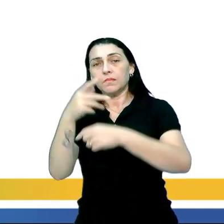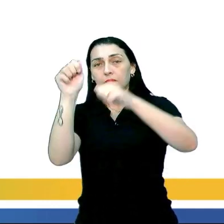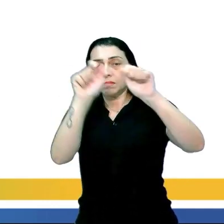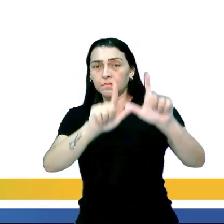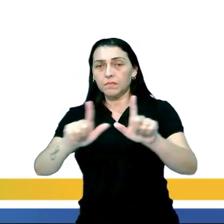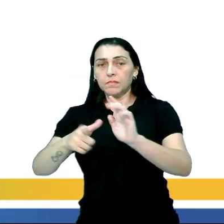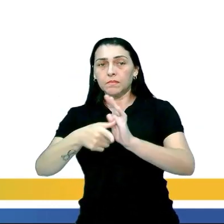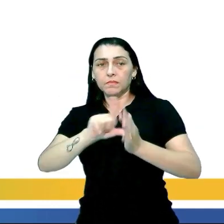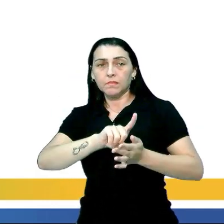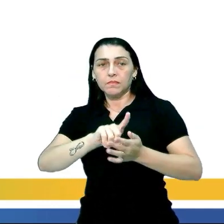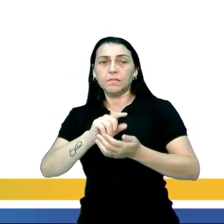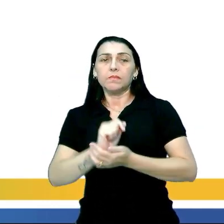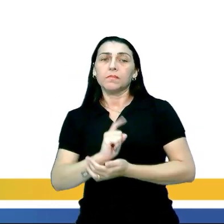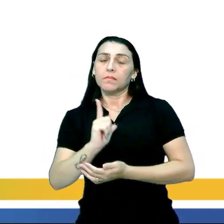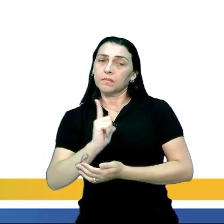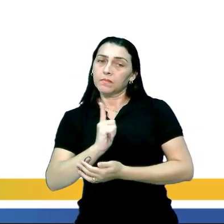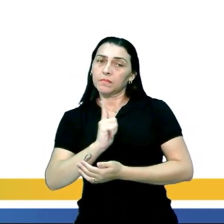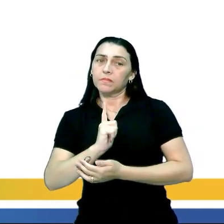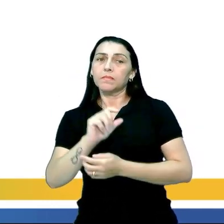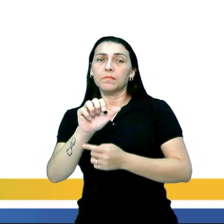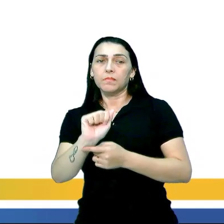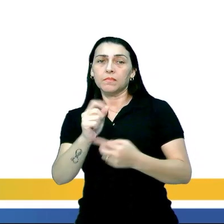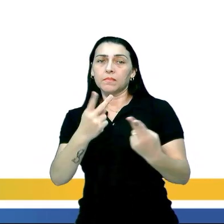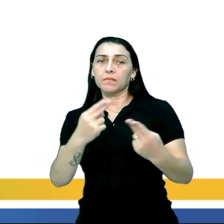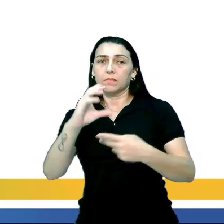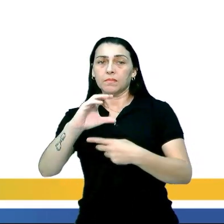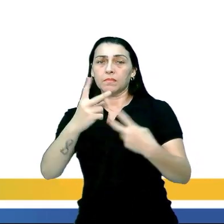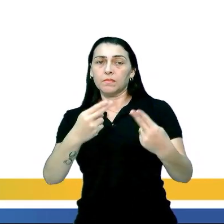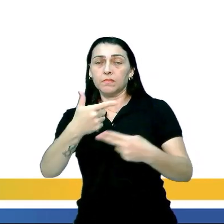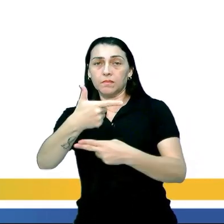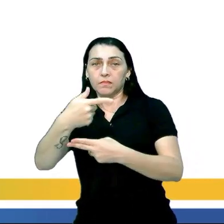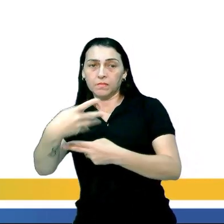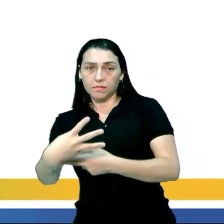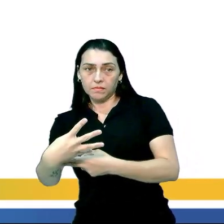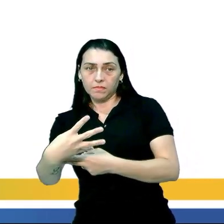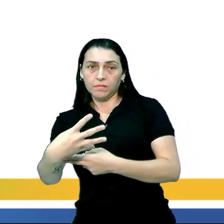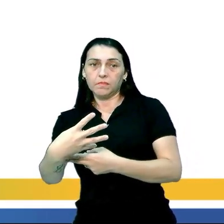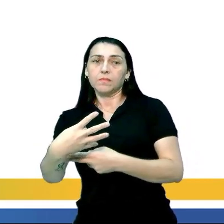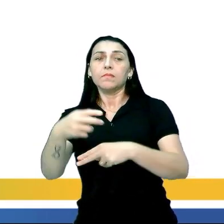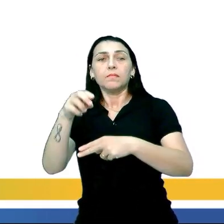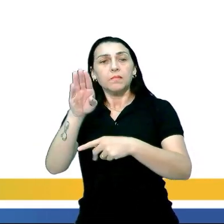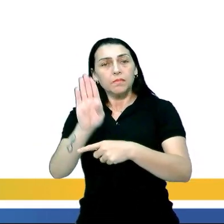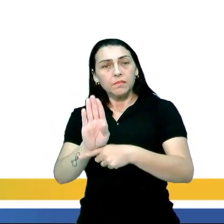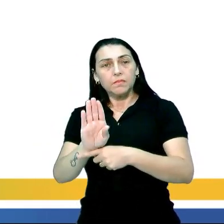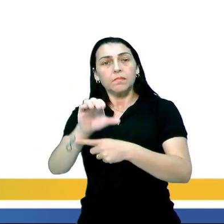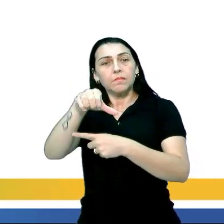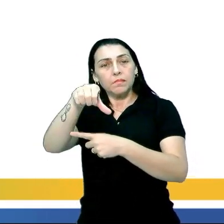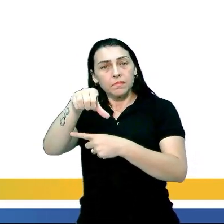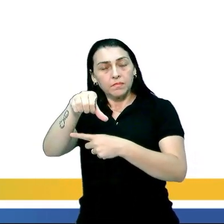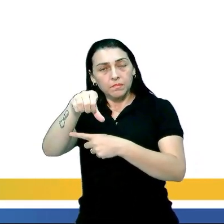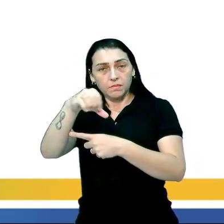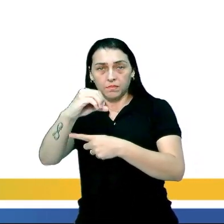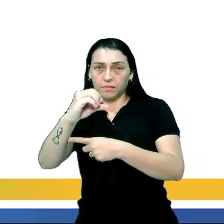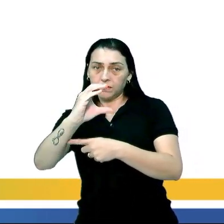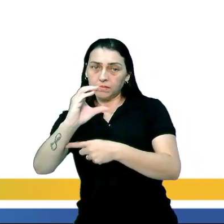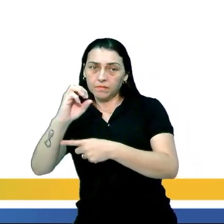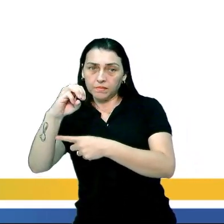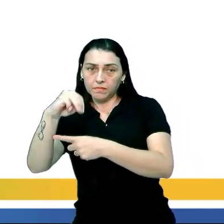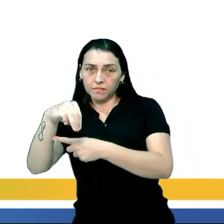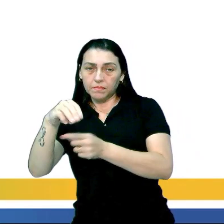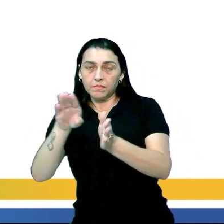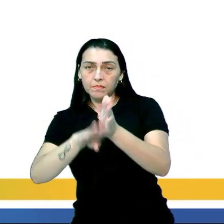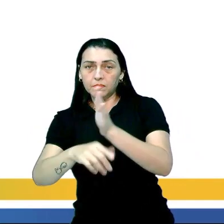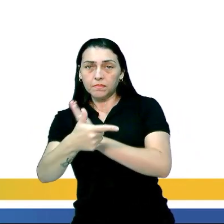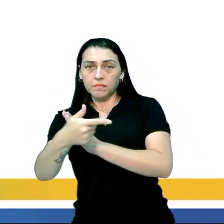slide anterior. Temos ainda A e C igual a 24. Logo, o B vai ser 90